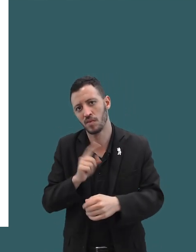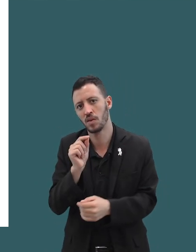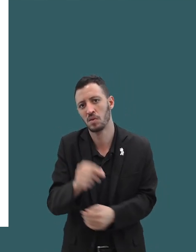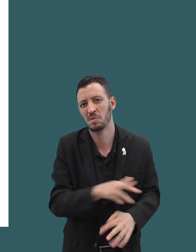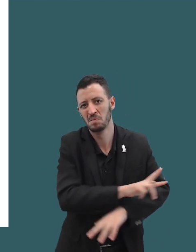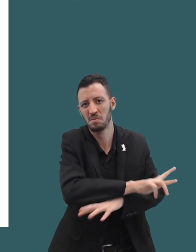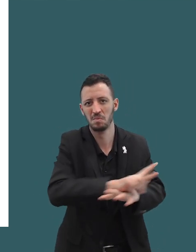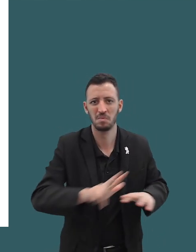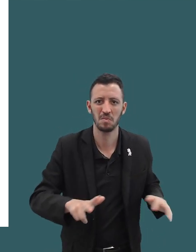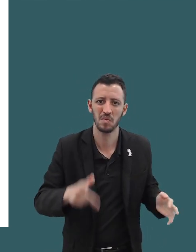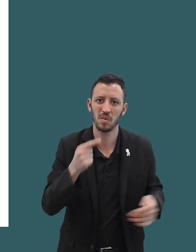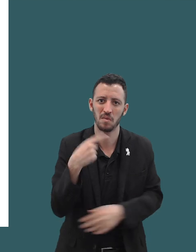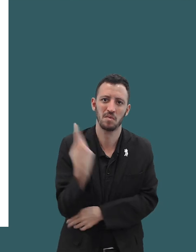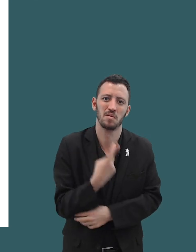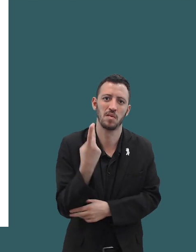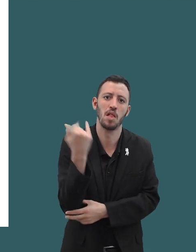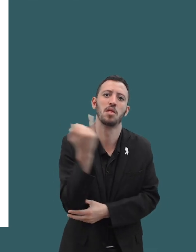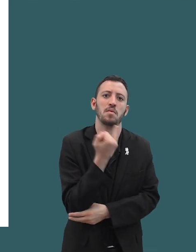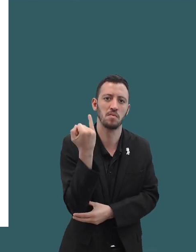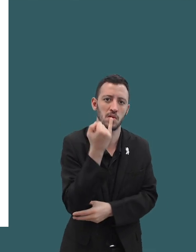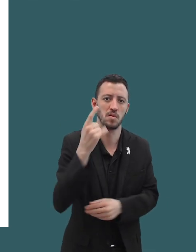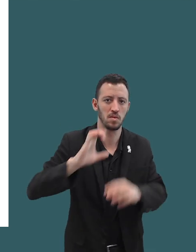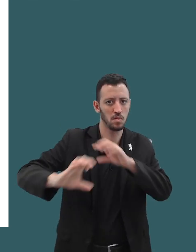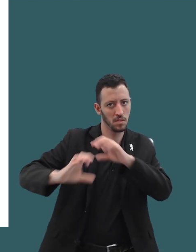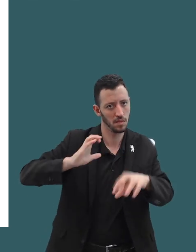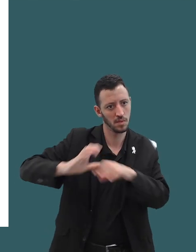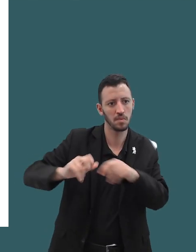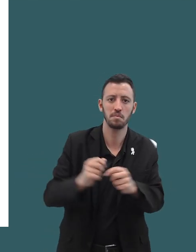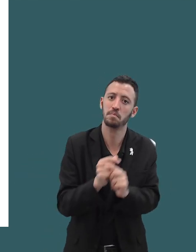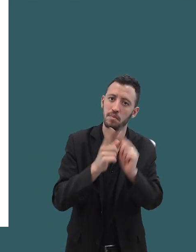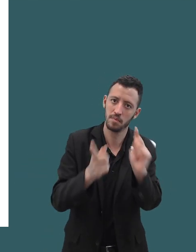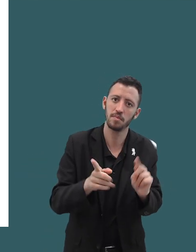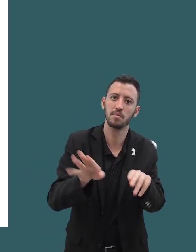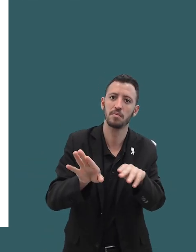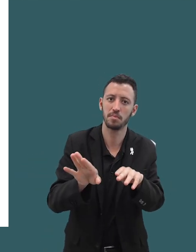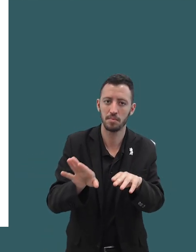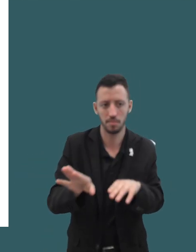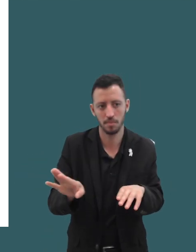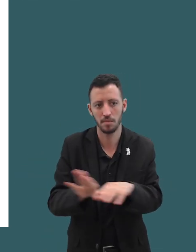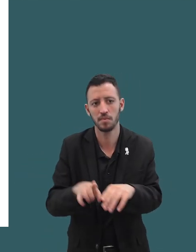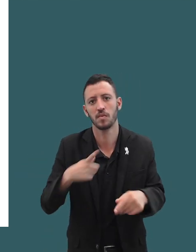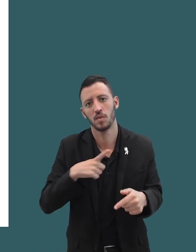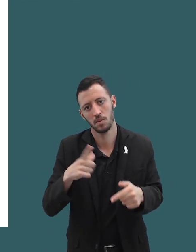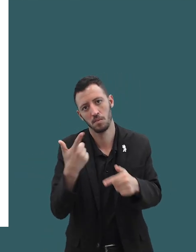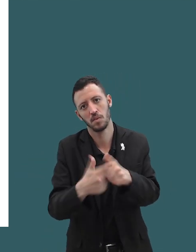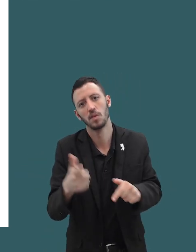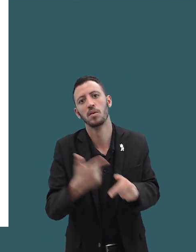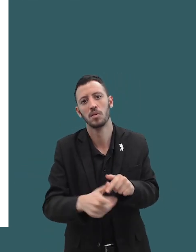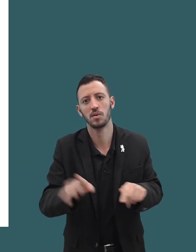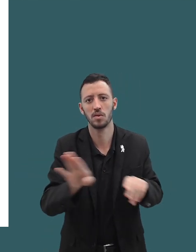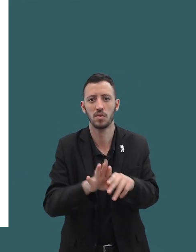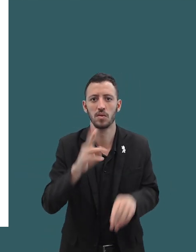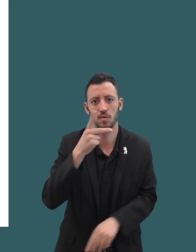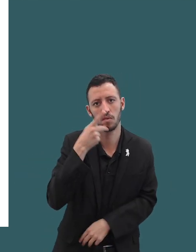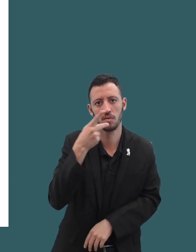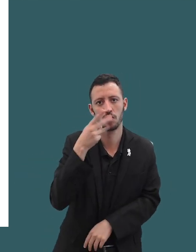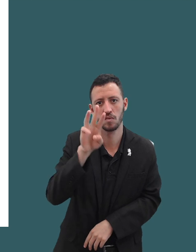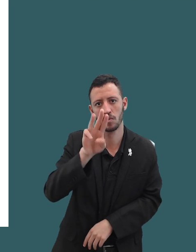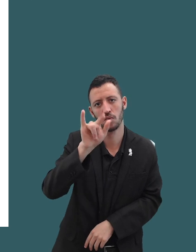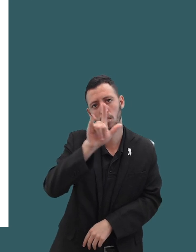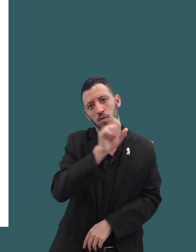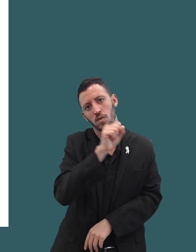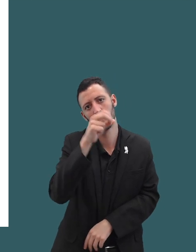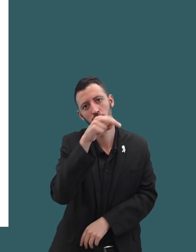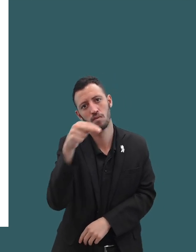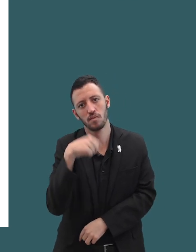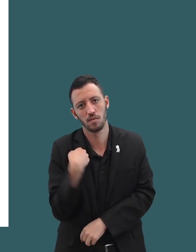de valores importantes de comunicação, mas nós temos esse problema que é, como disse o Wilson Bueno,